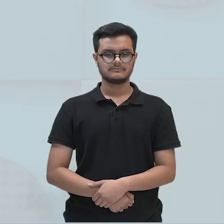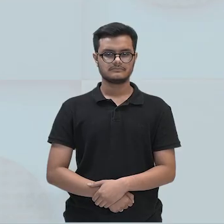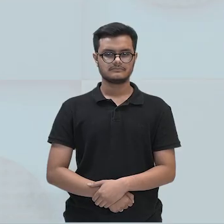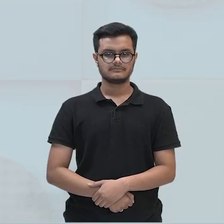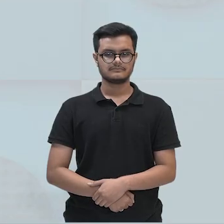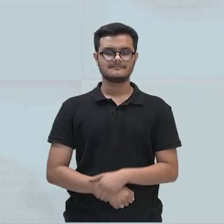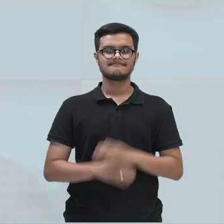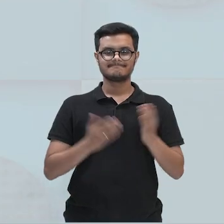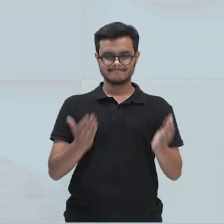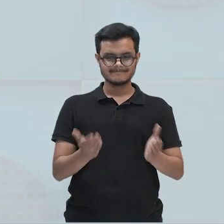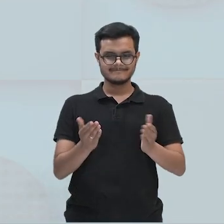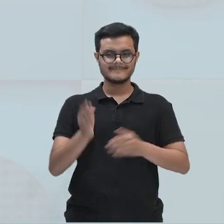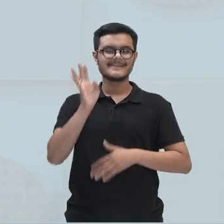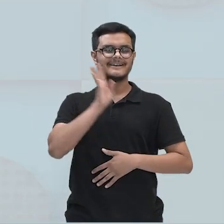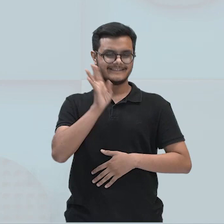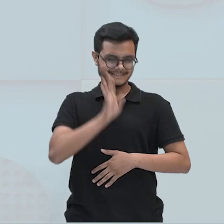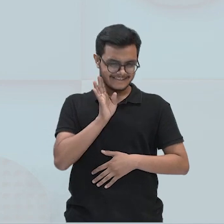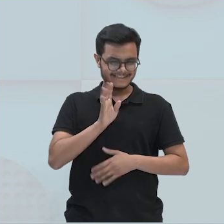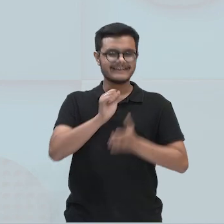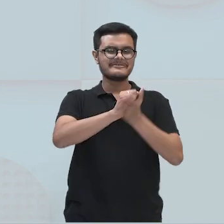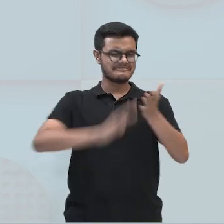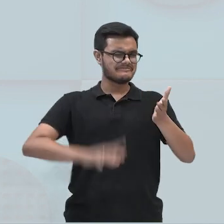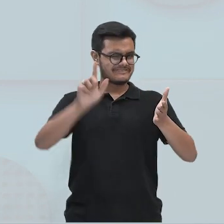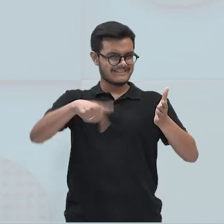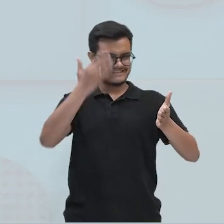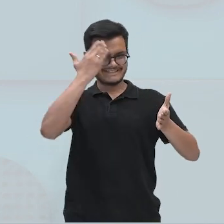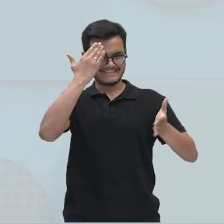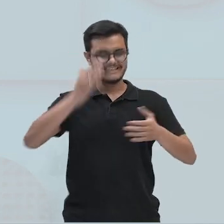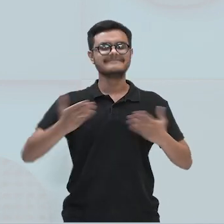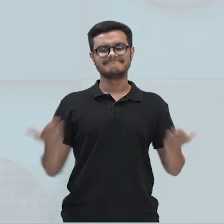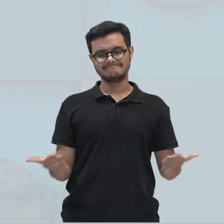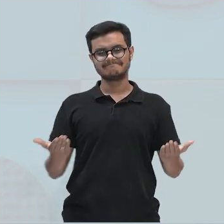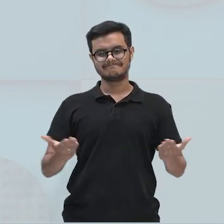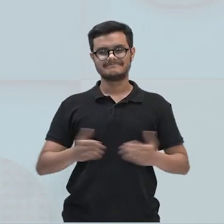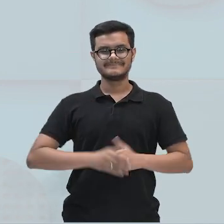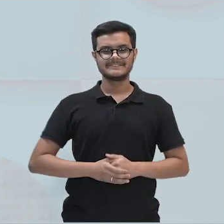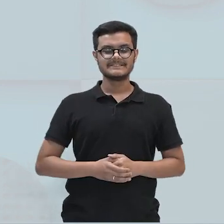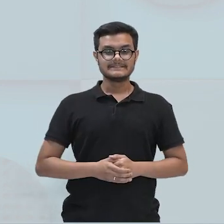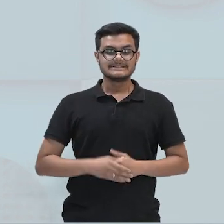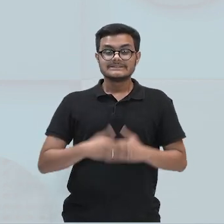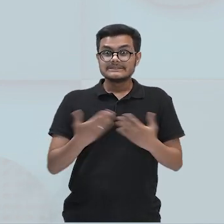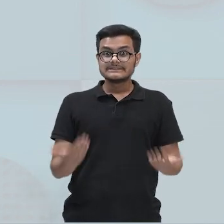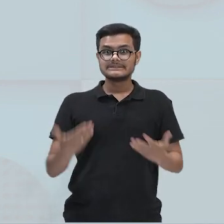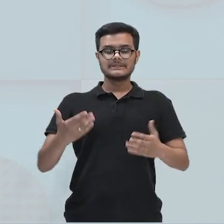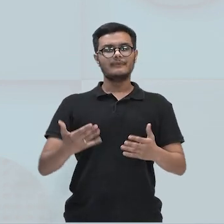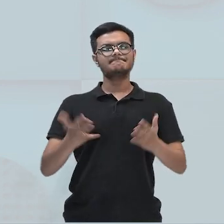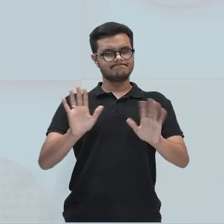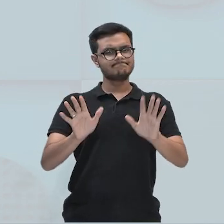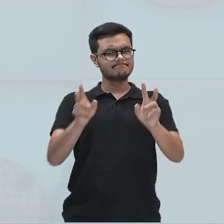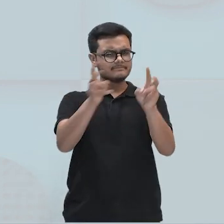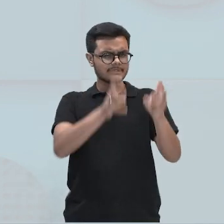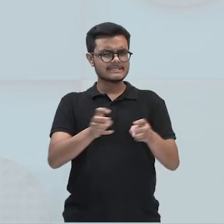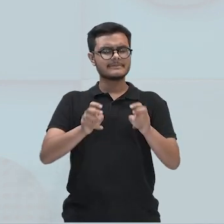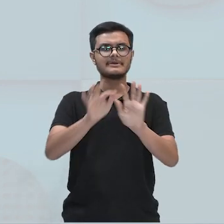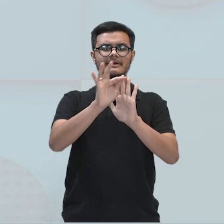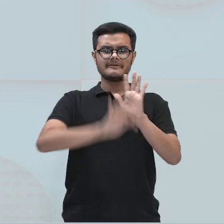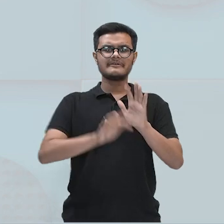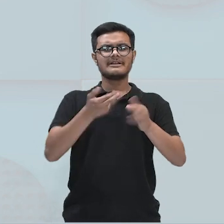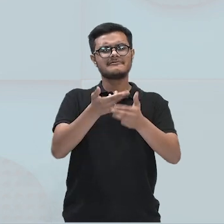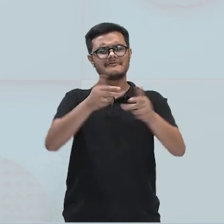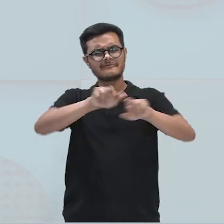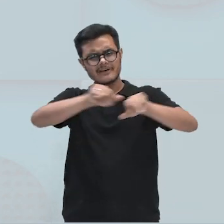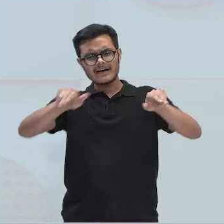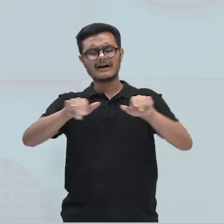E aí, descobriram que estava fazendo essas atividades? Isso mesmo! Então, vocês viram os exemplos aí de